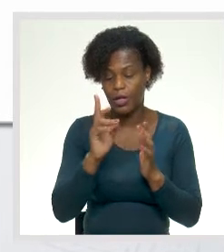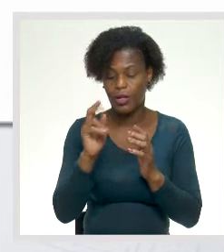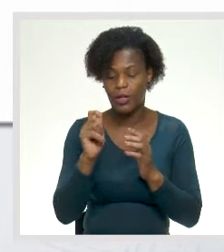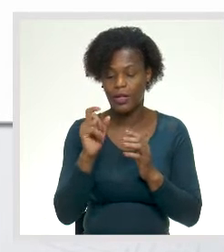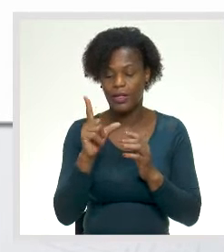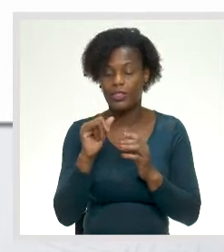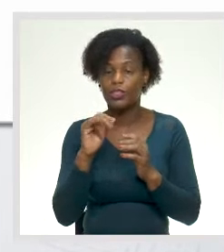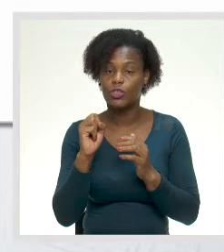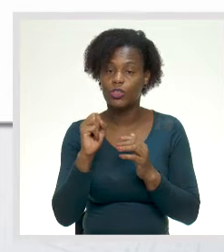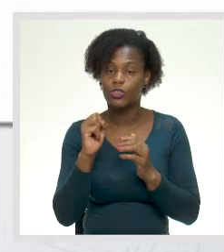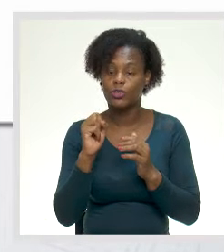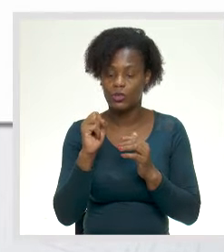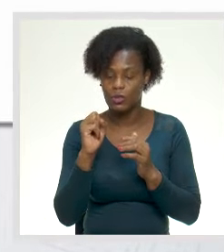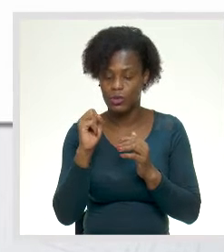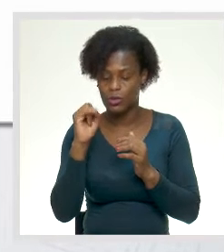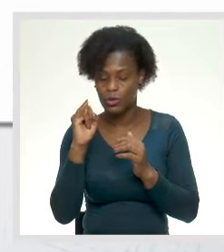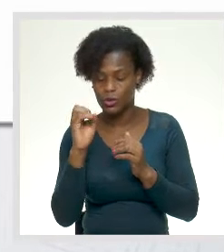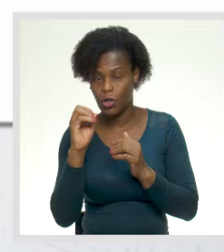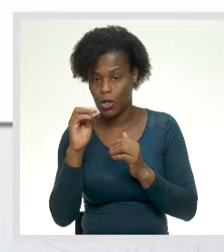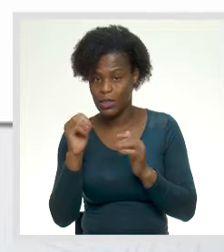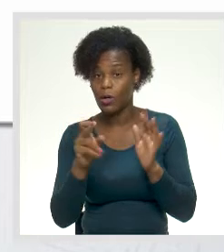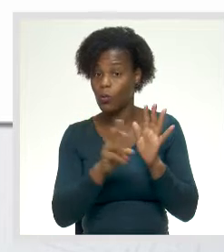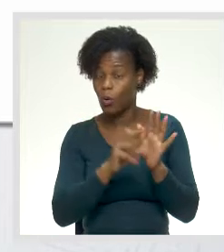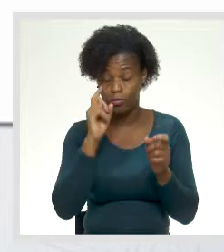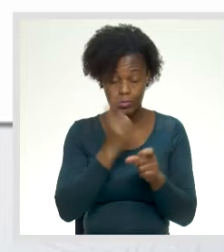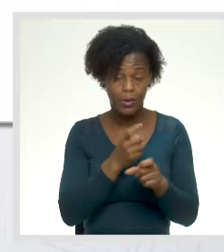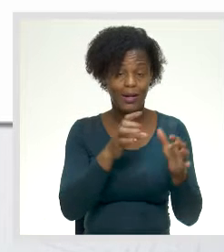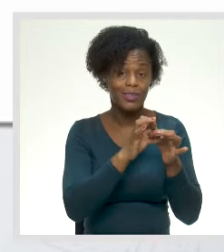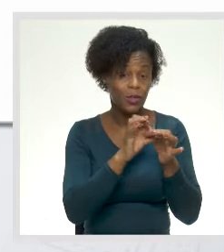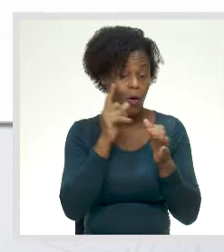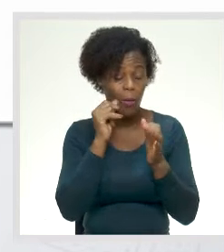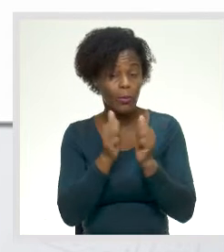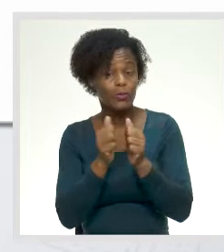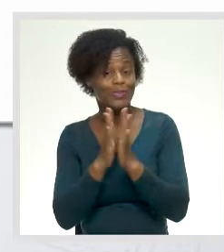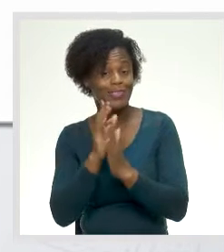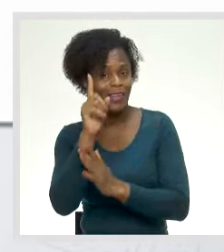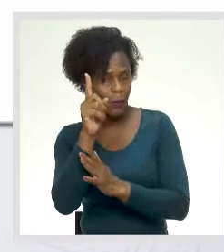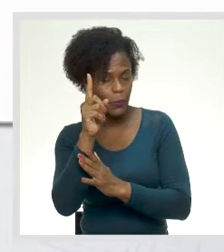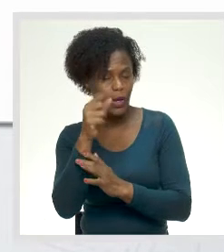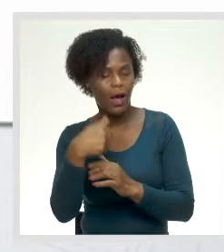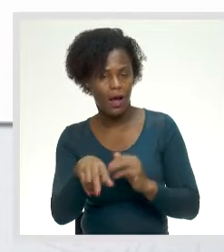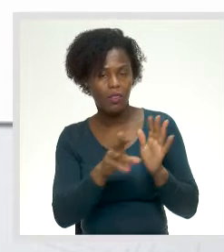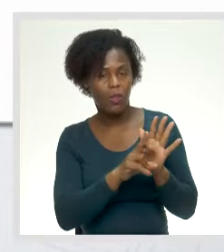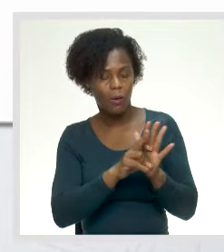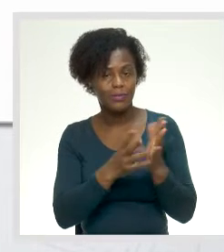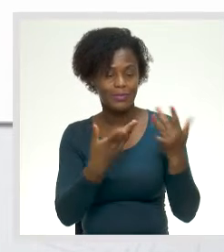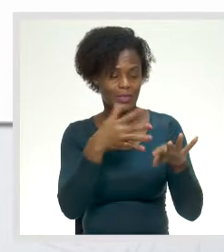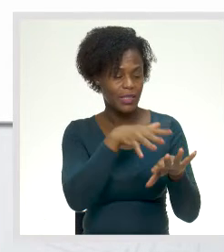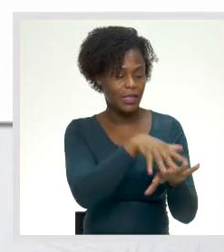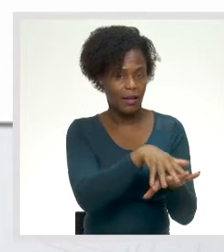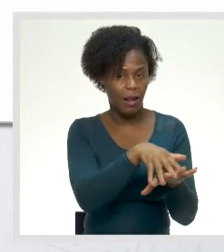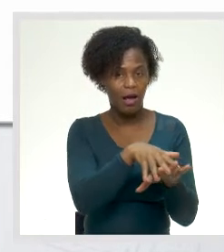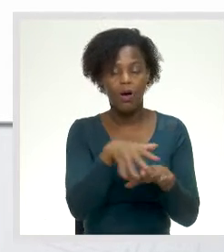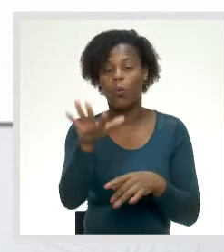regulam as relações do homem com Deus. Além disso, existem normas que integram